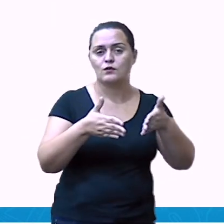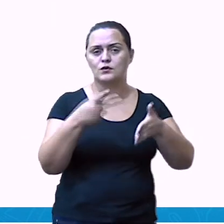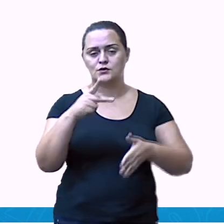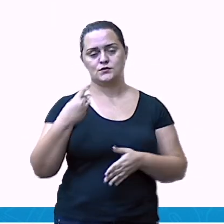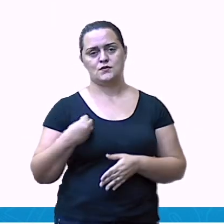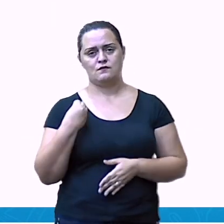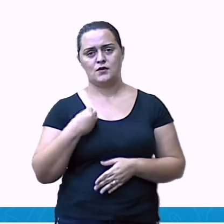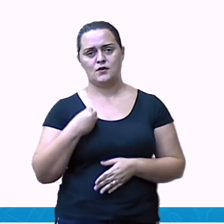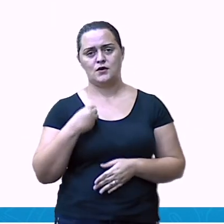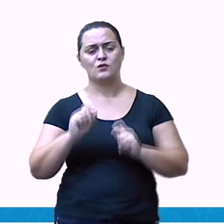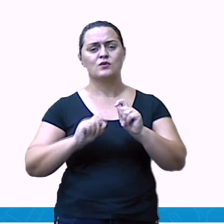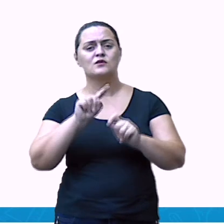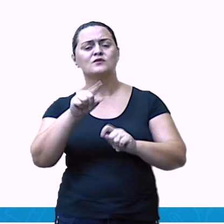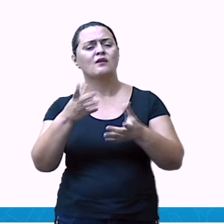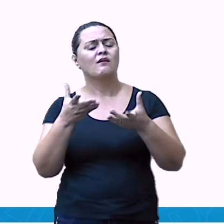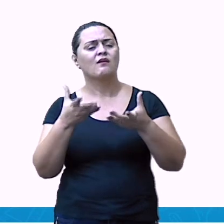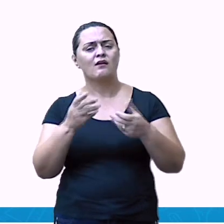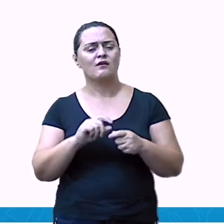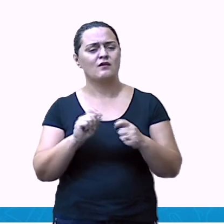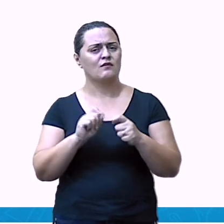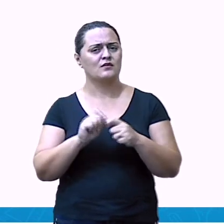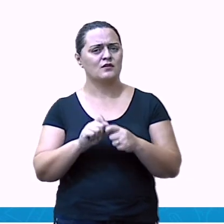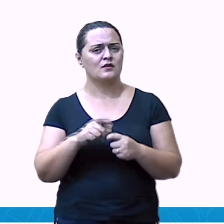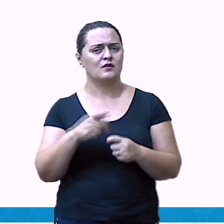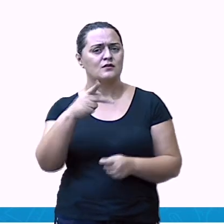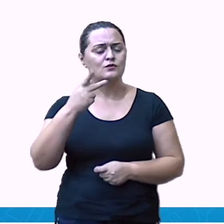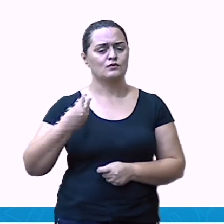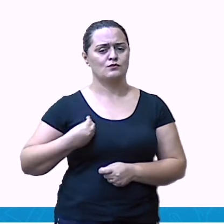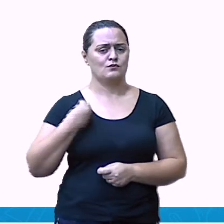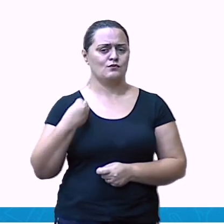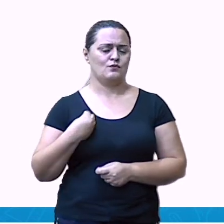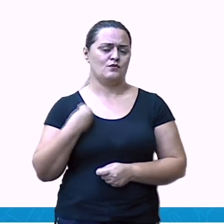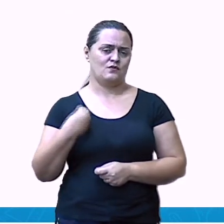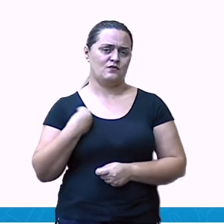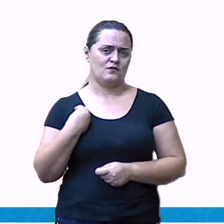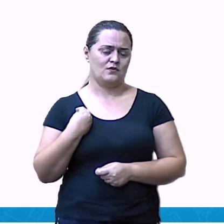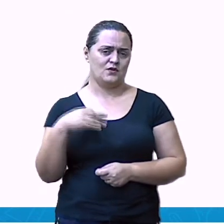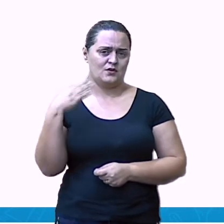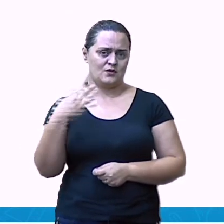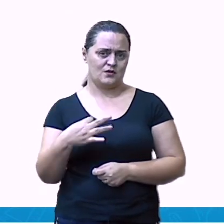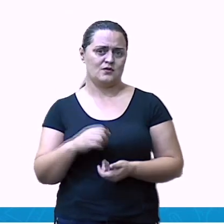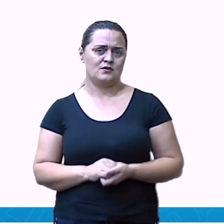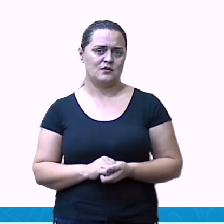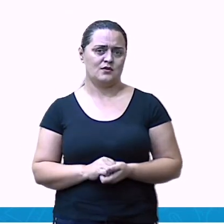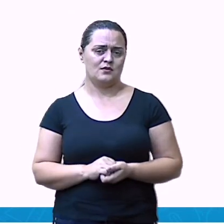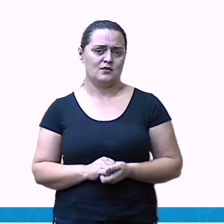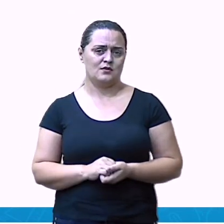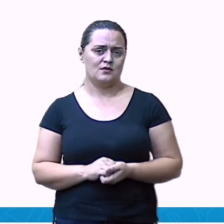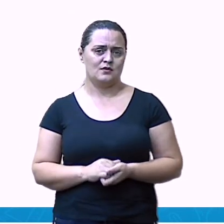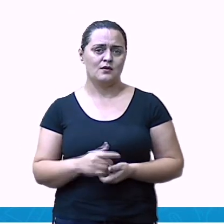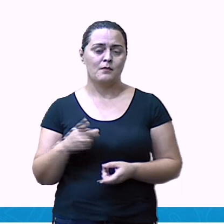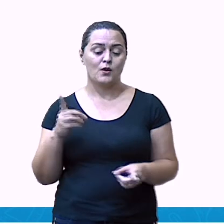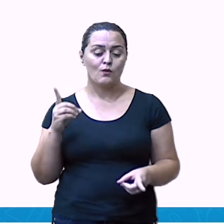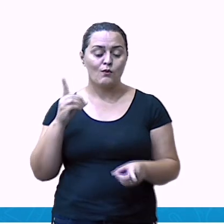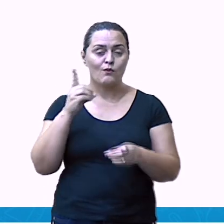preciso reprogramar em sua mente para caminhar em direção aos